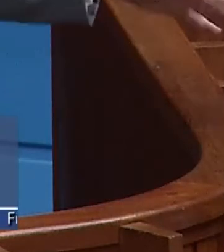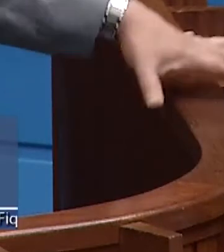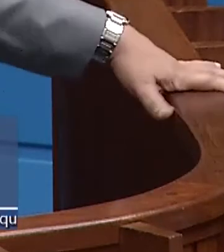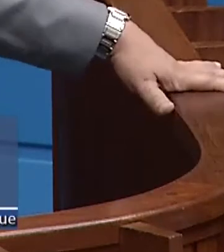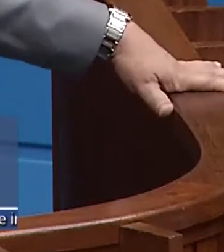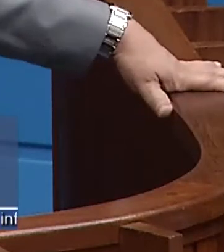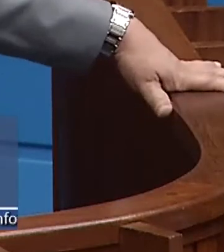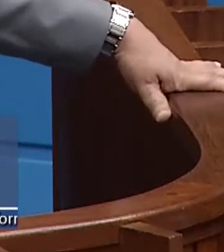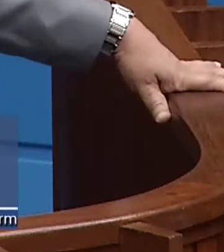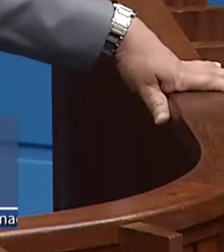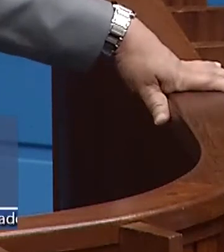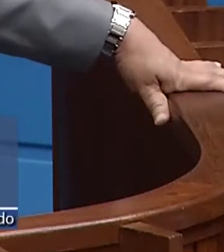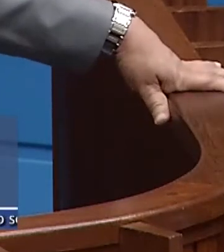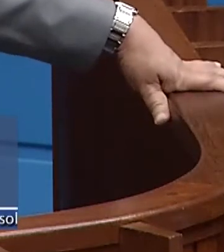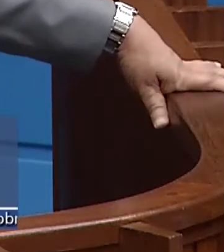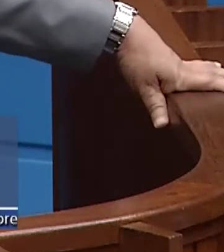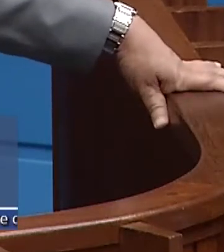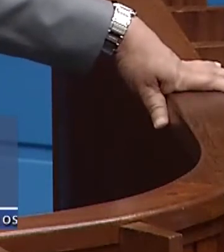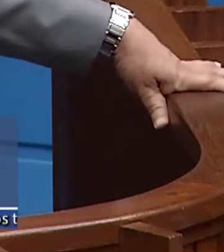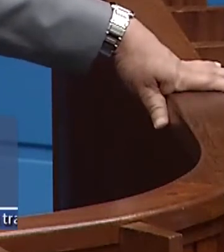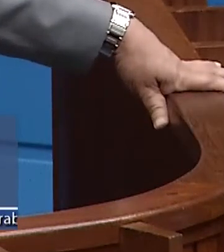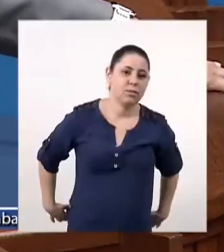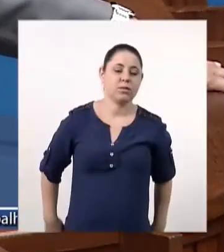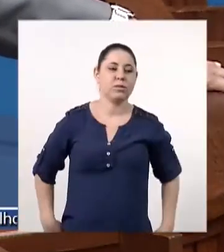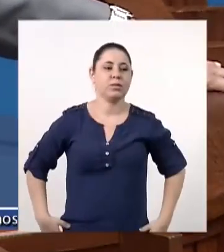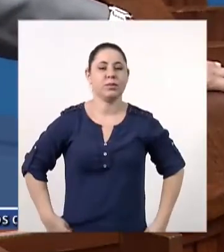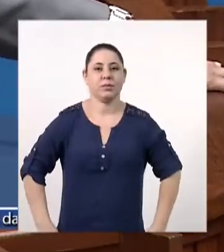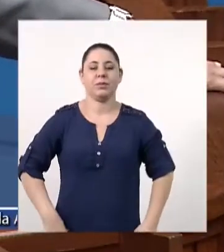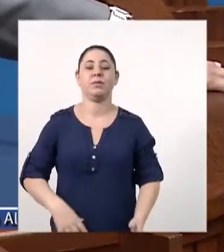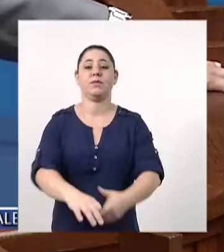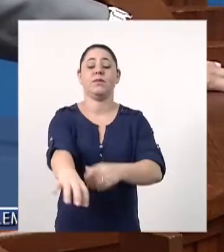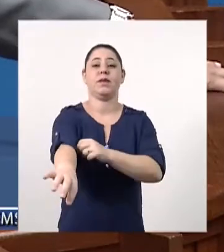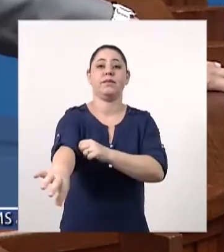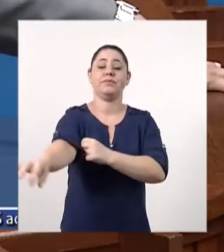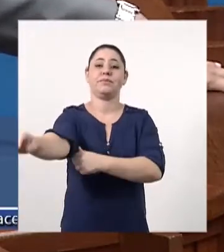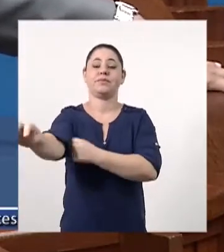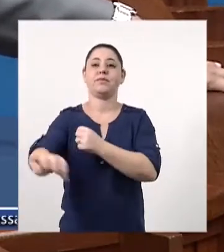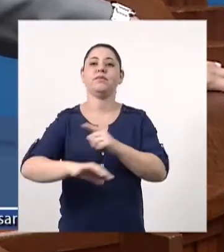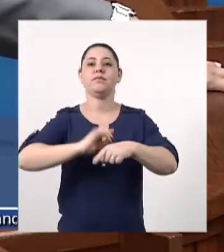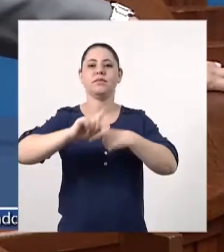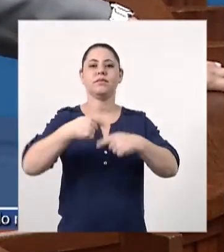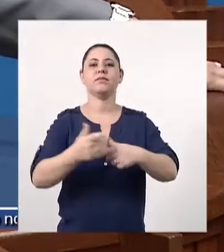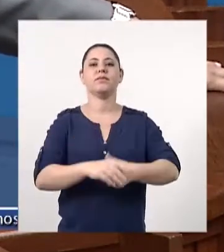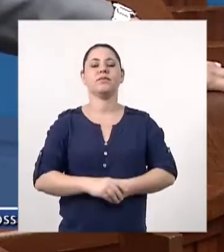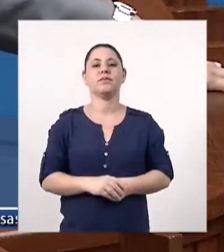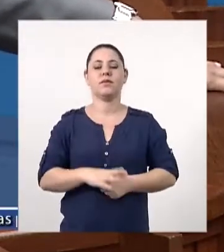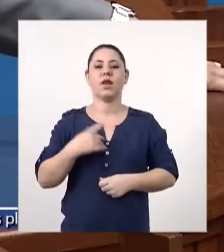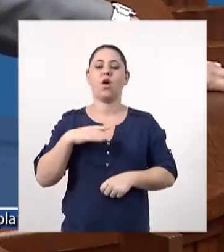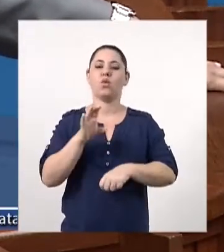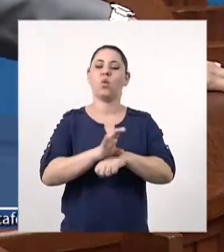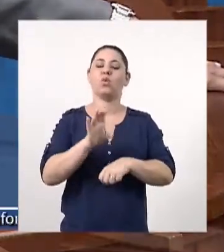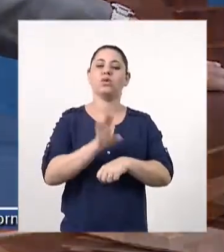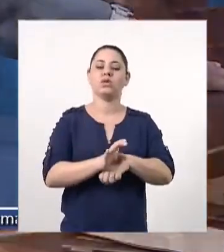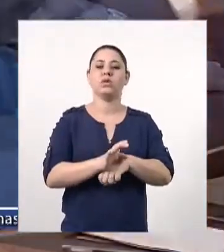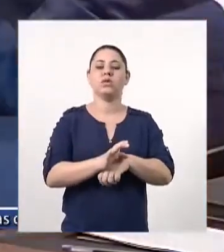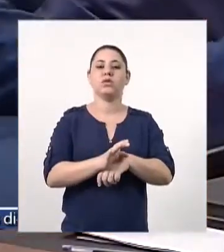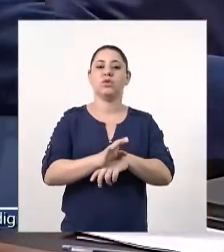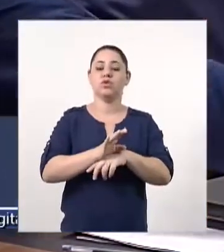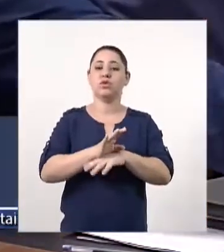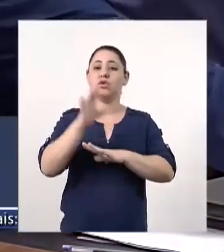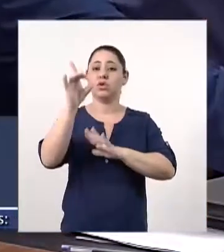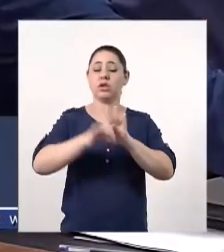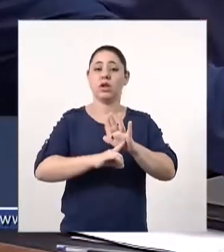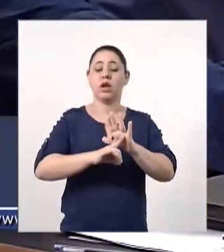desde muito cedo fui presidente do centro cívico do meu colégio. Depois, cursei Direito em Dourados, me formando